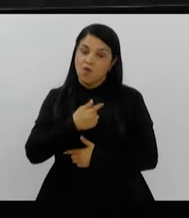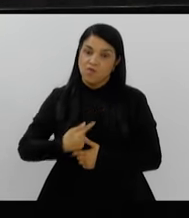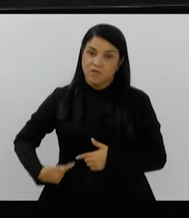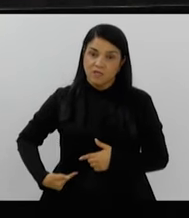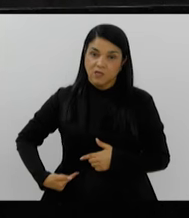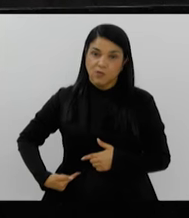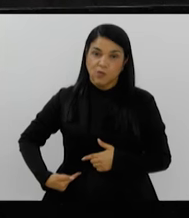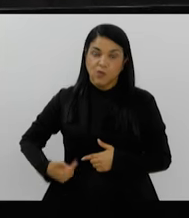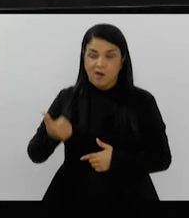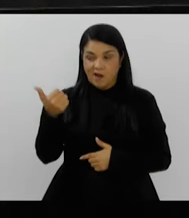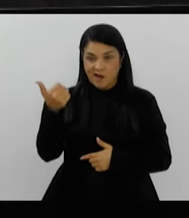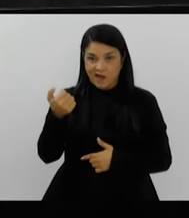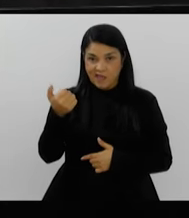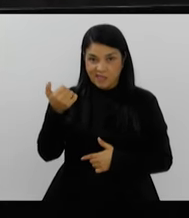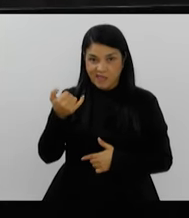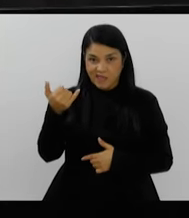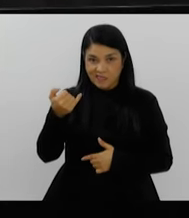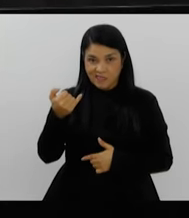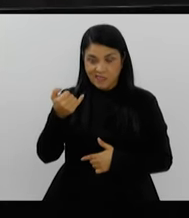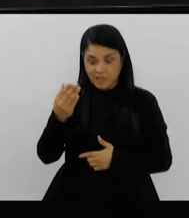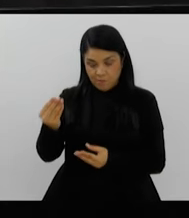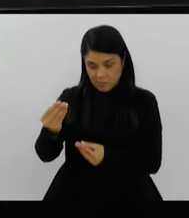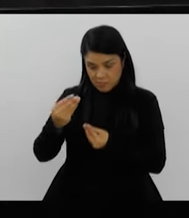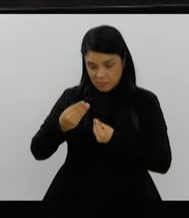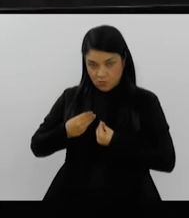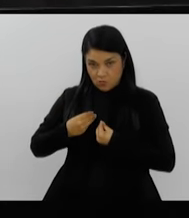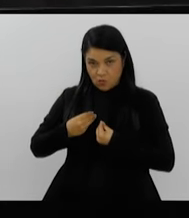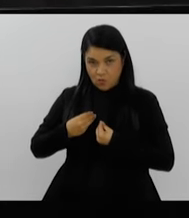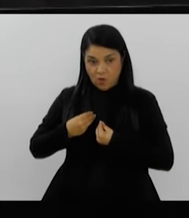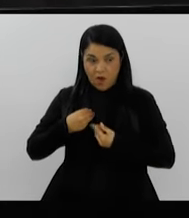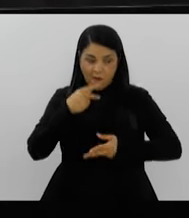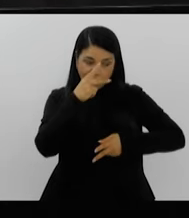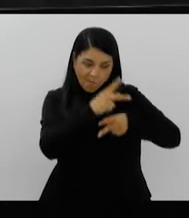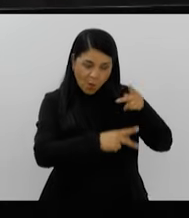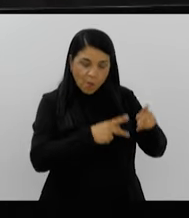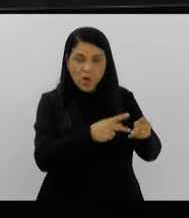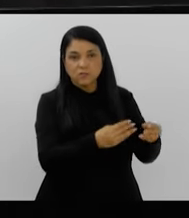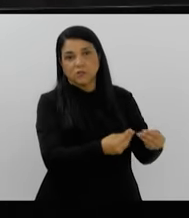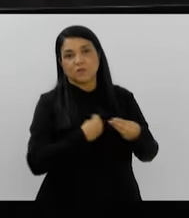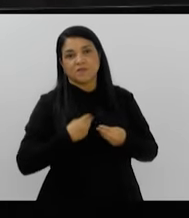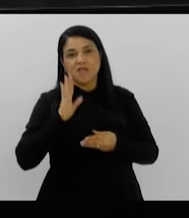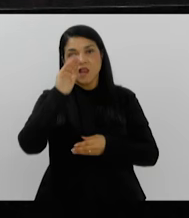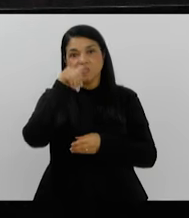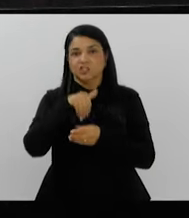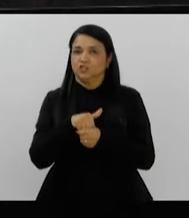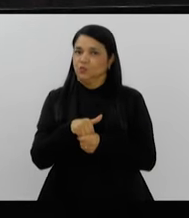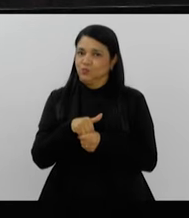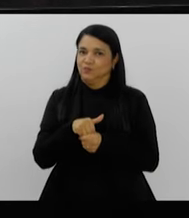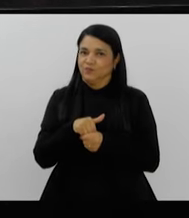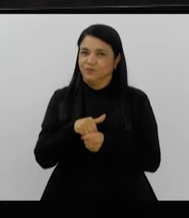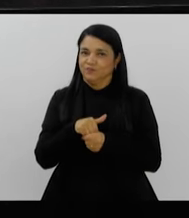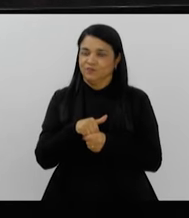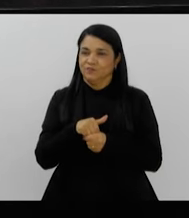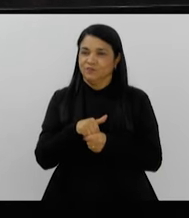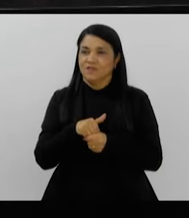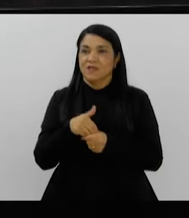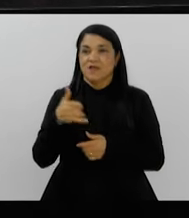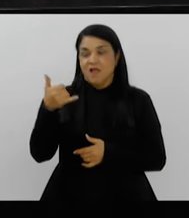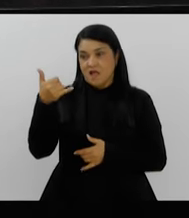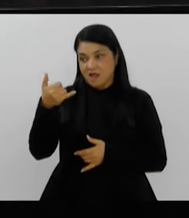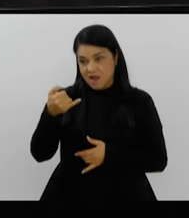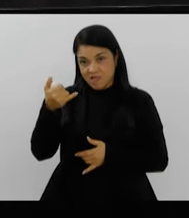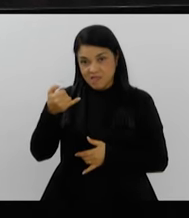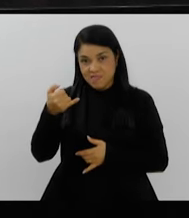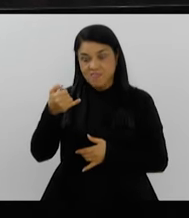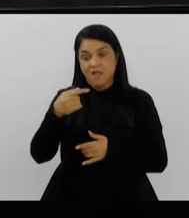caneta e diz: esta caneta quem me entregou foi a população do estado do Rio de Janeiro e a mim pertence